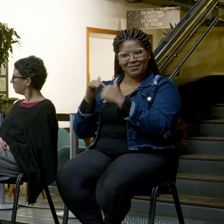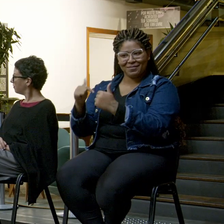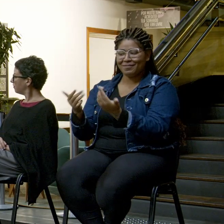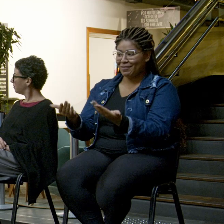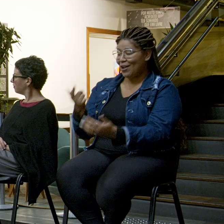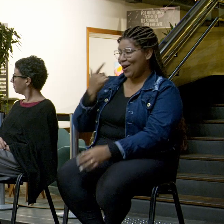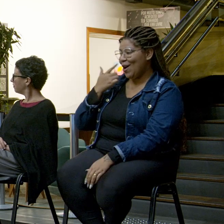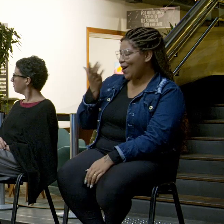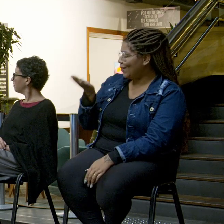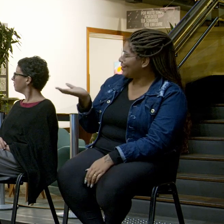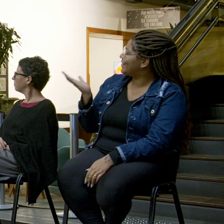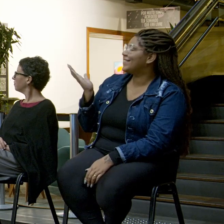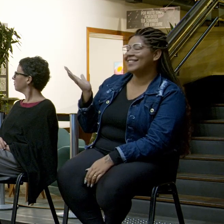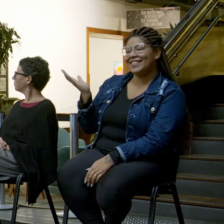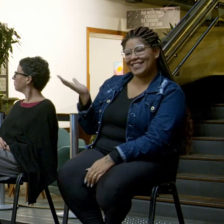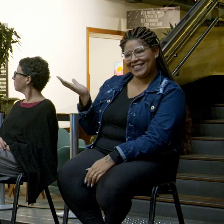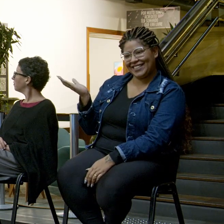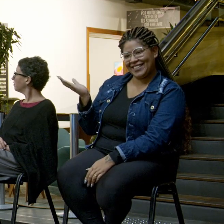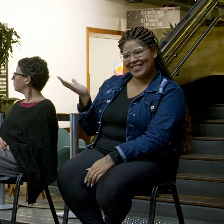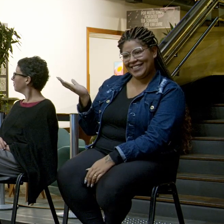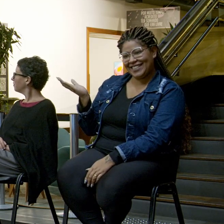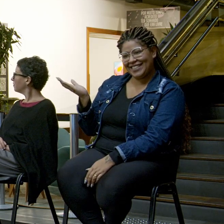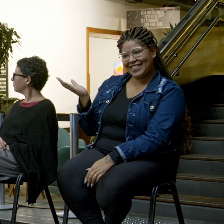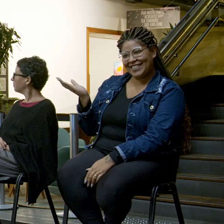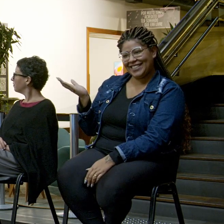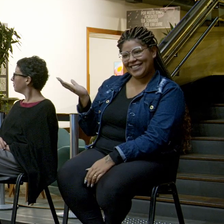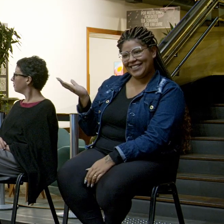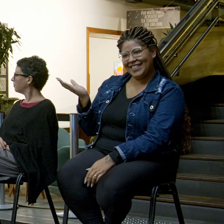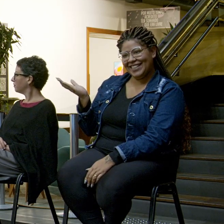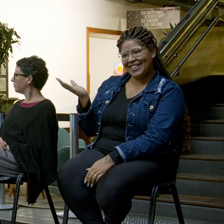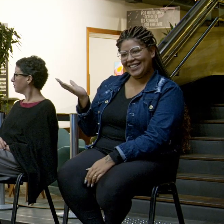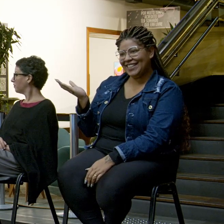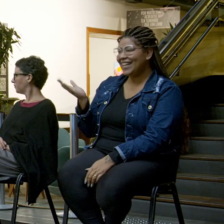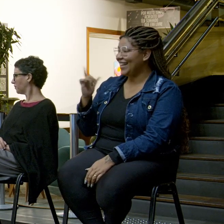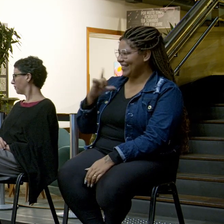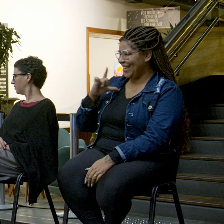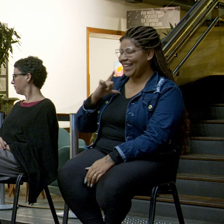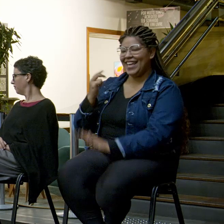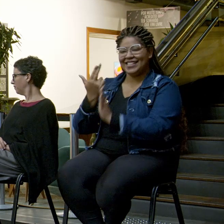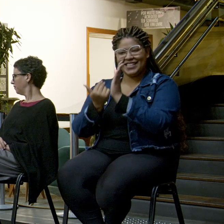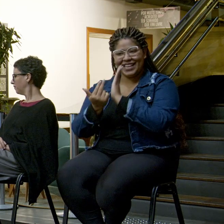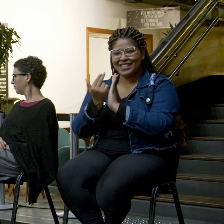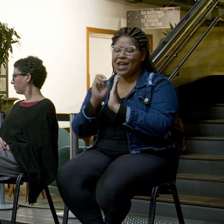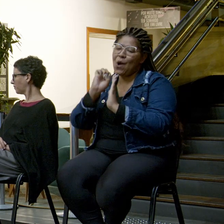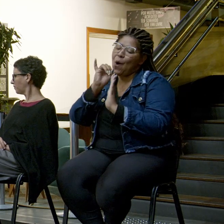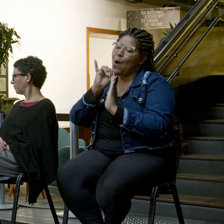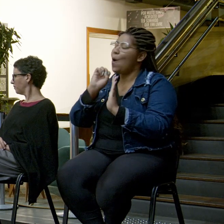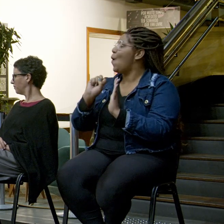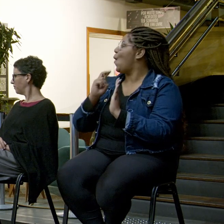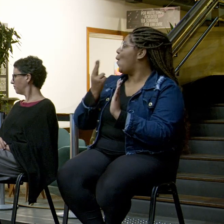E aqui, acho que tem esses desenhos ou formas,